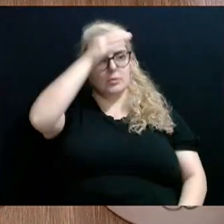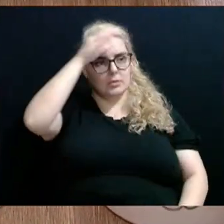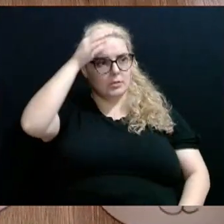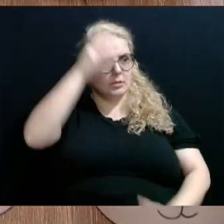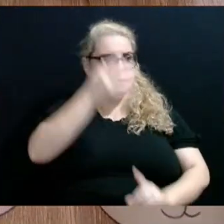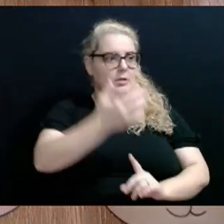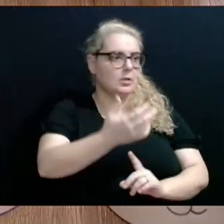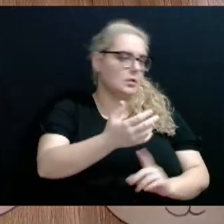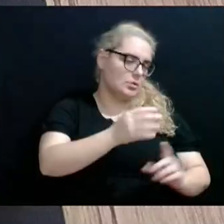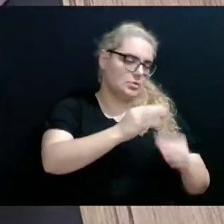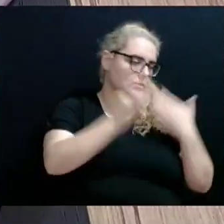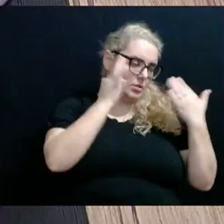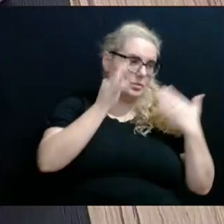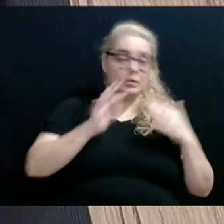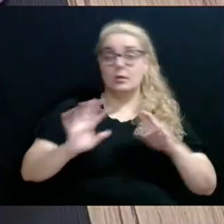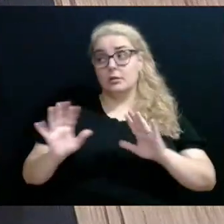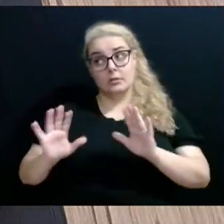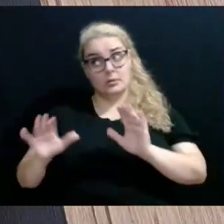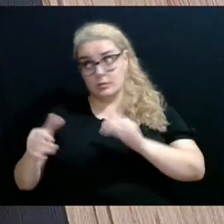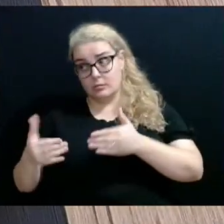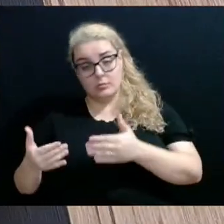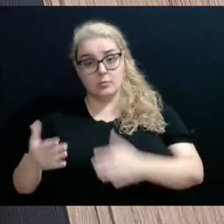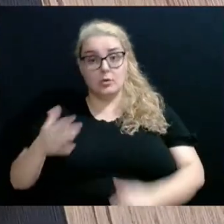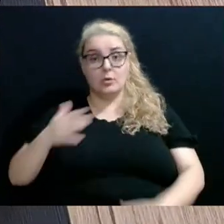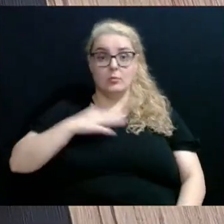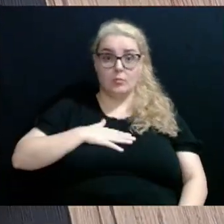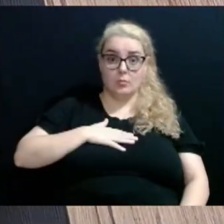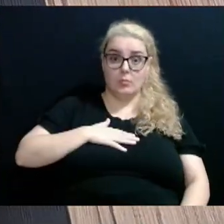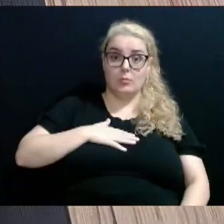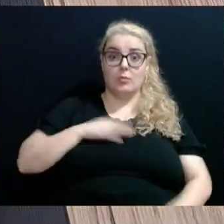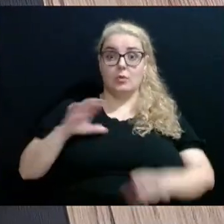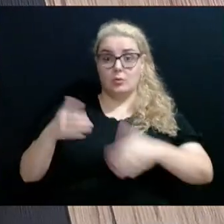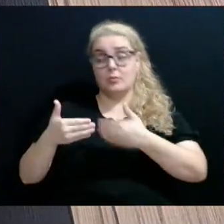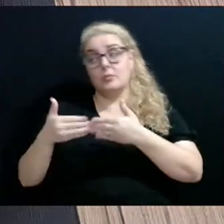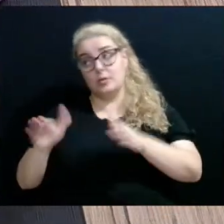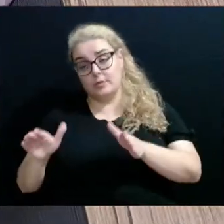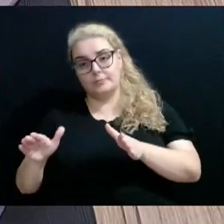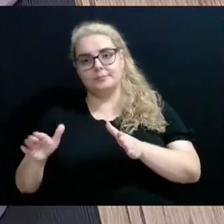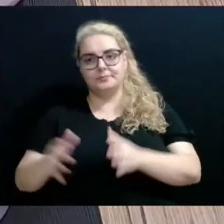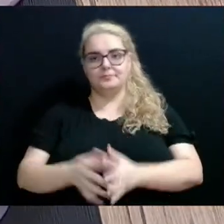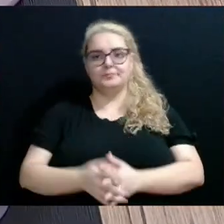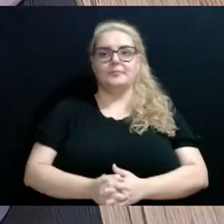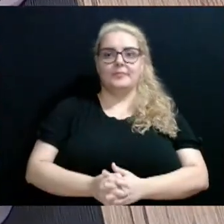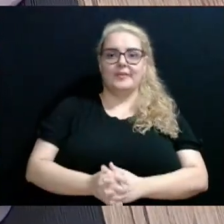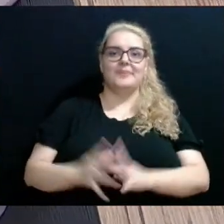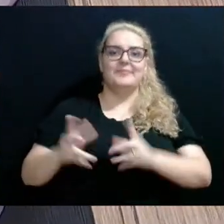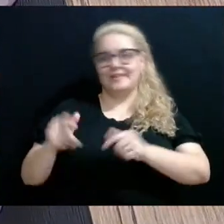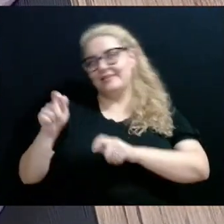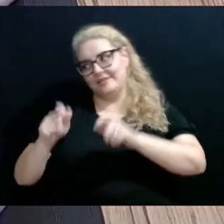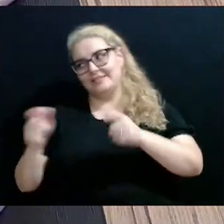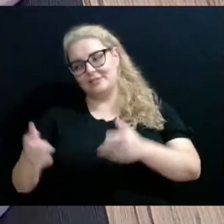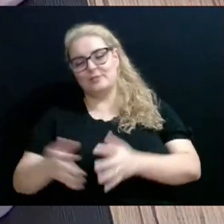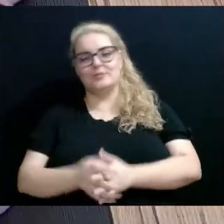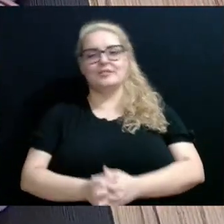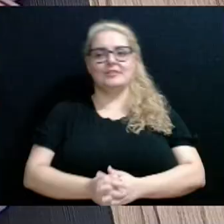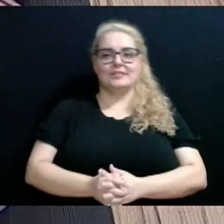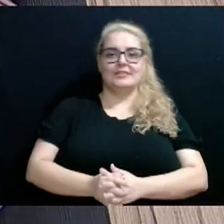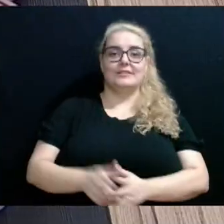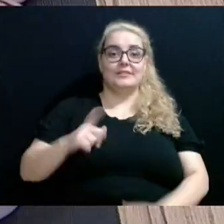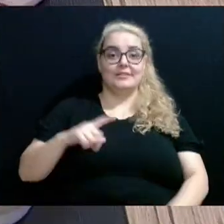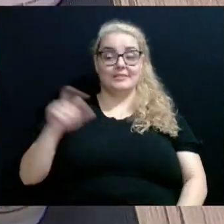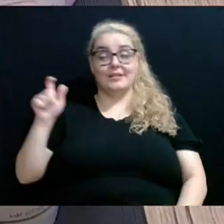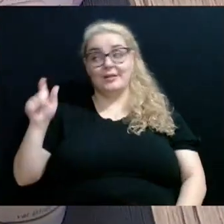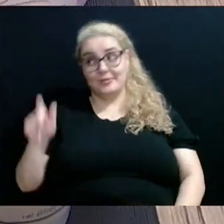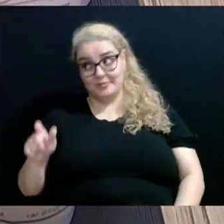não é fechado, não. Meu público é aberto, né? Para todo público, né? Quem tem aquela pessoa que